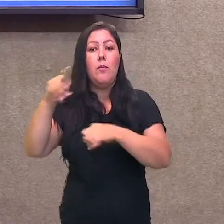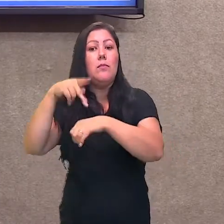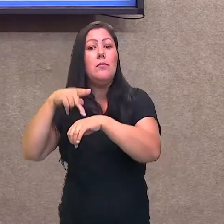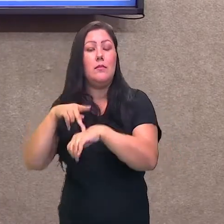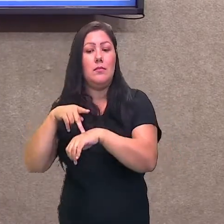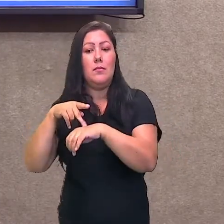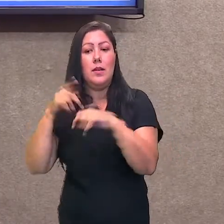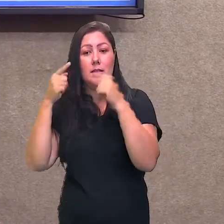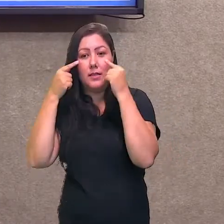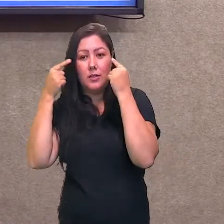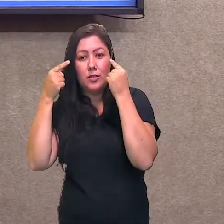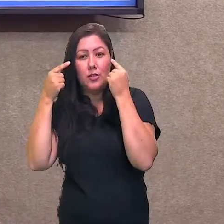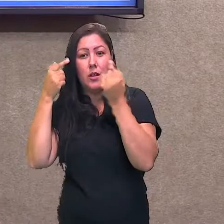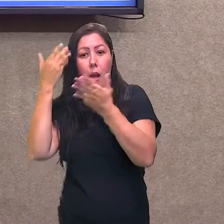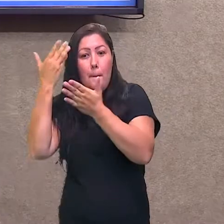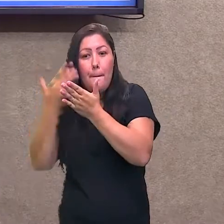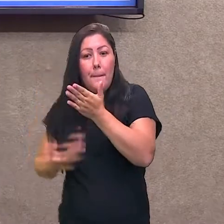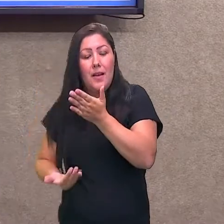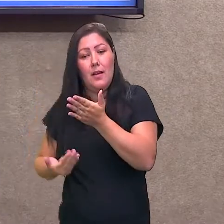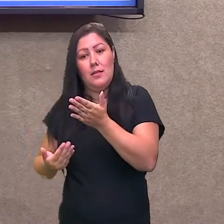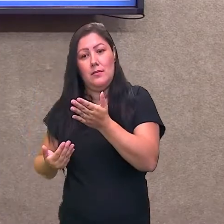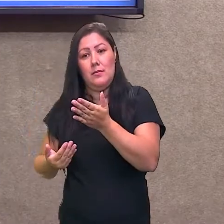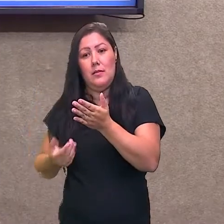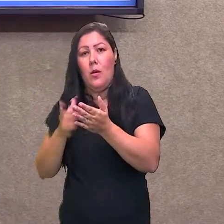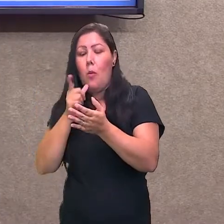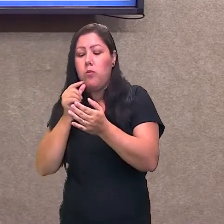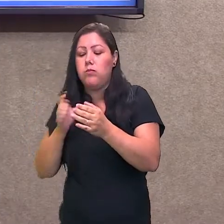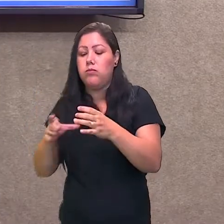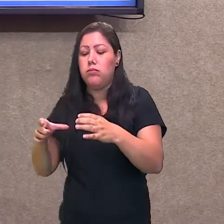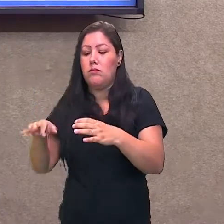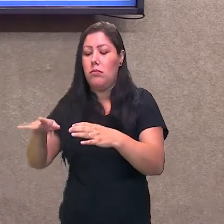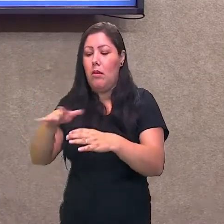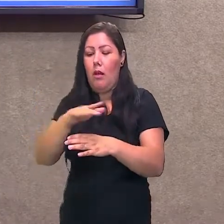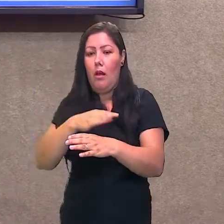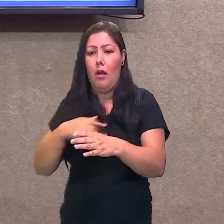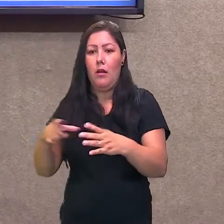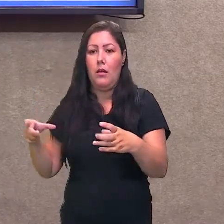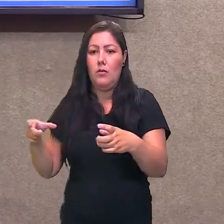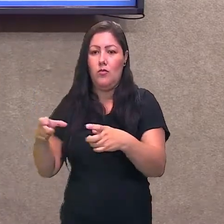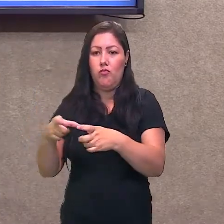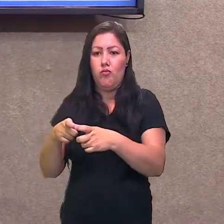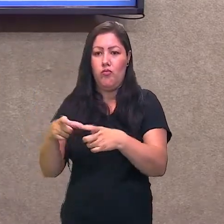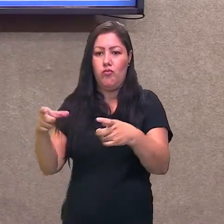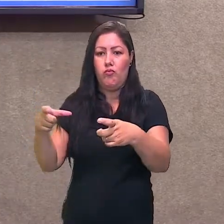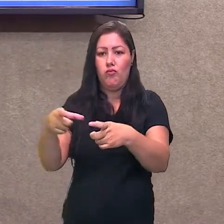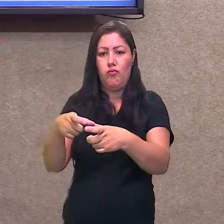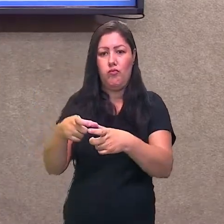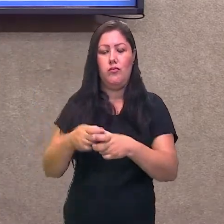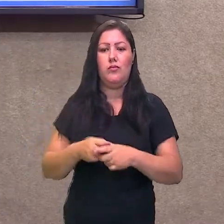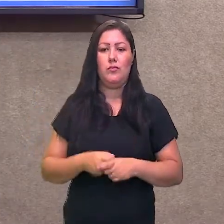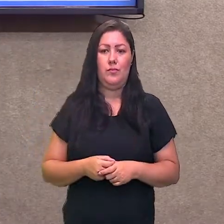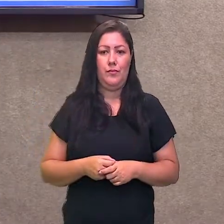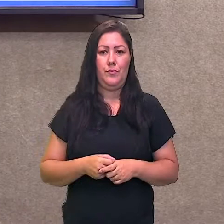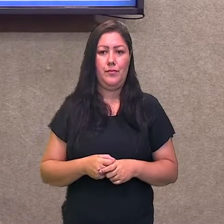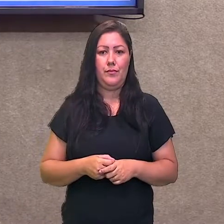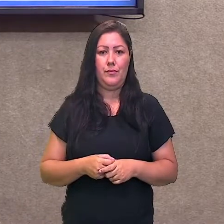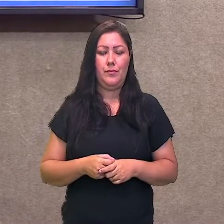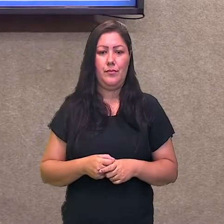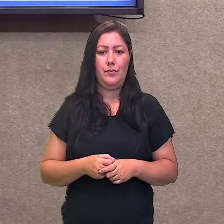alguns estados, algumas ilhas. Então, a China, que era o